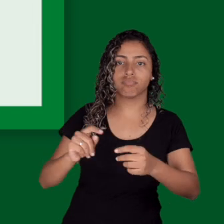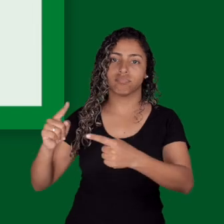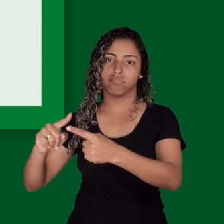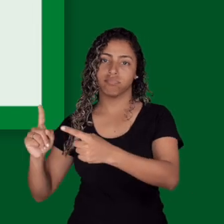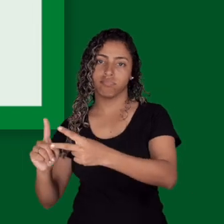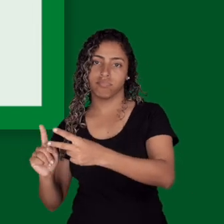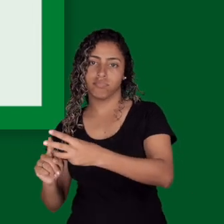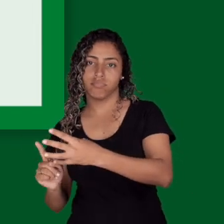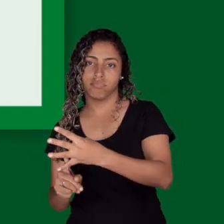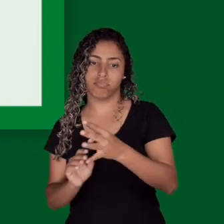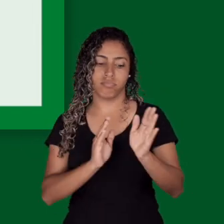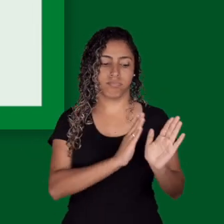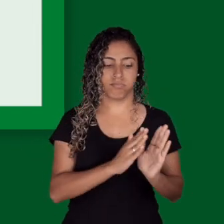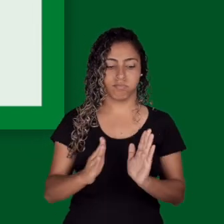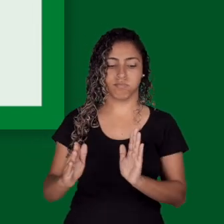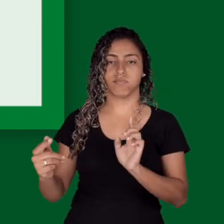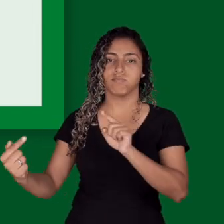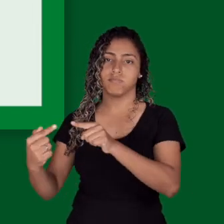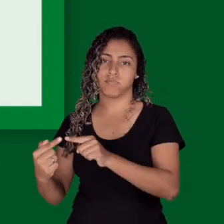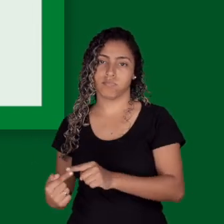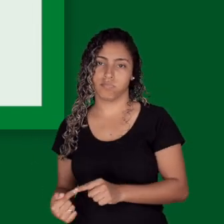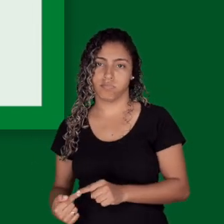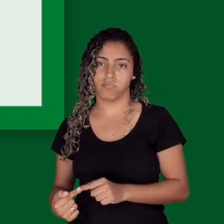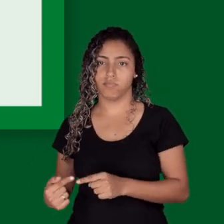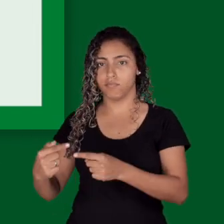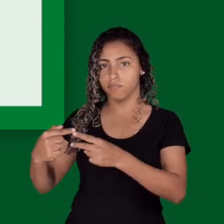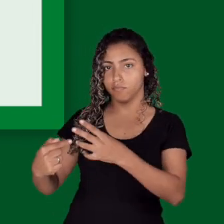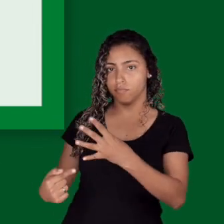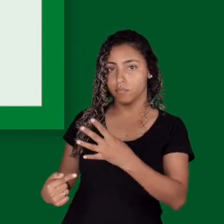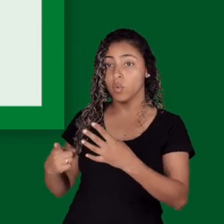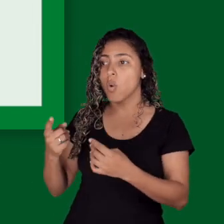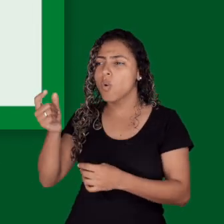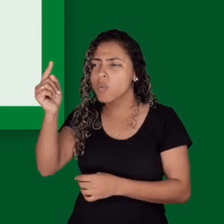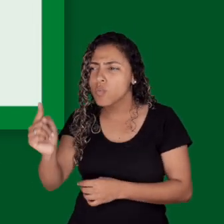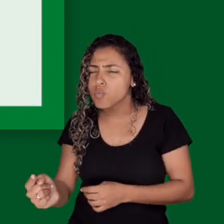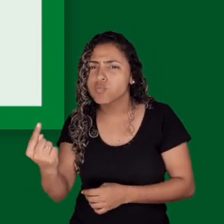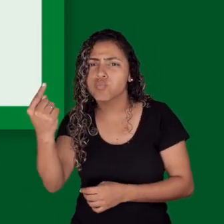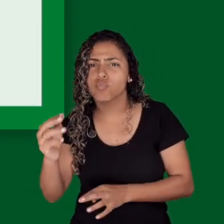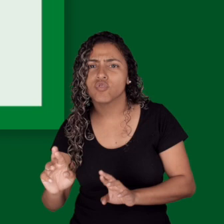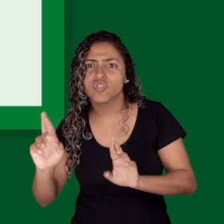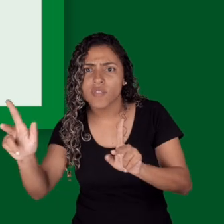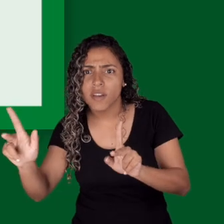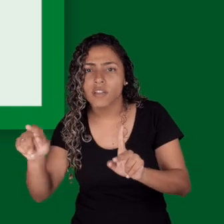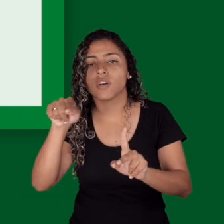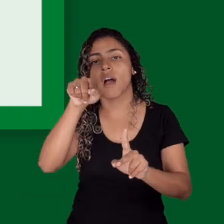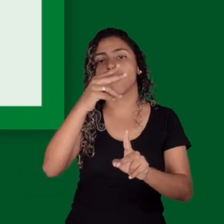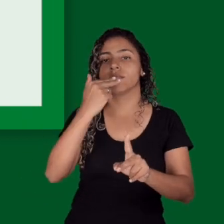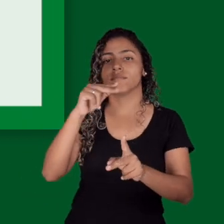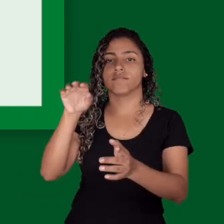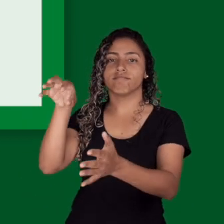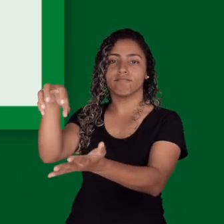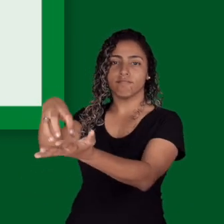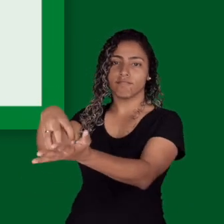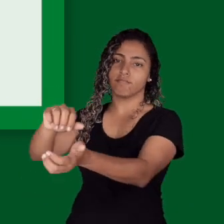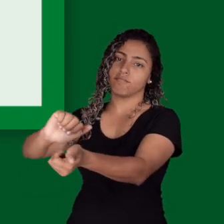mais abrangentes e se tiver alguma patologia muito específica, eles são adaptados pelos nutricionistas das regionais de ensino.